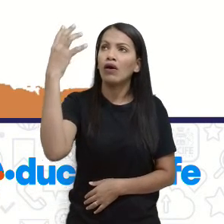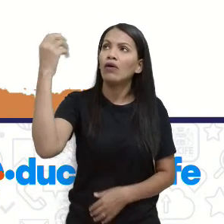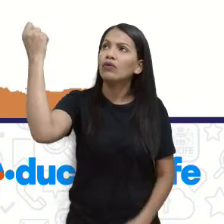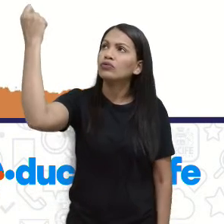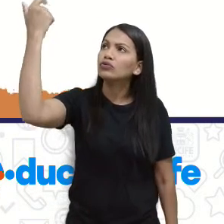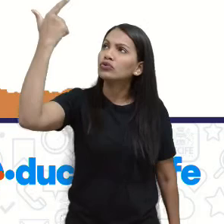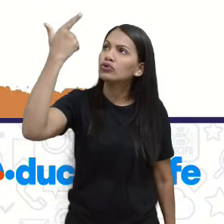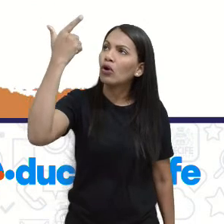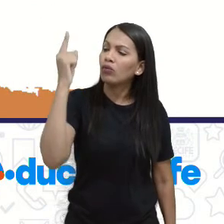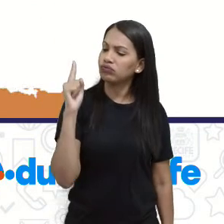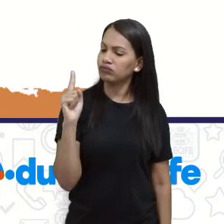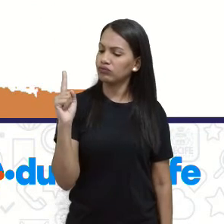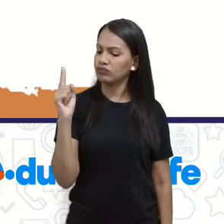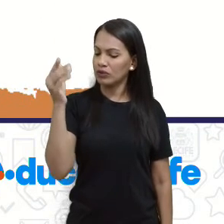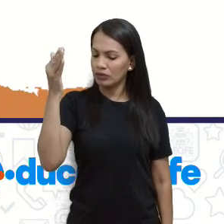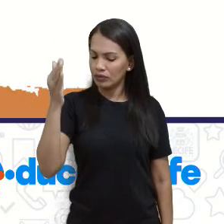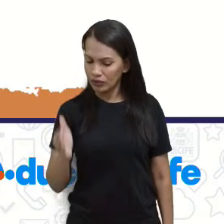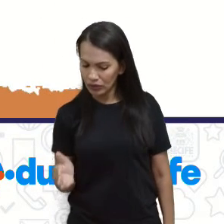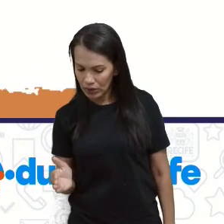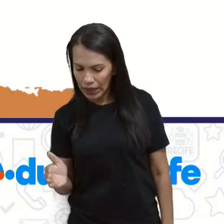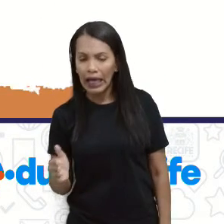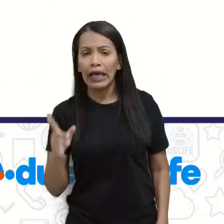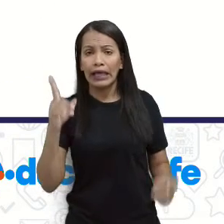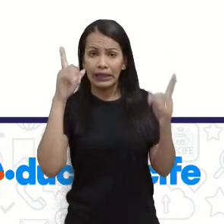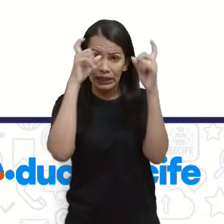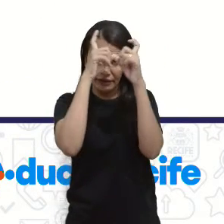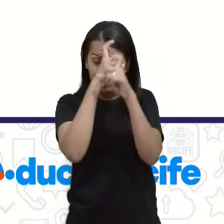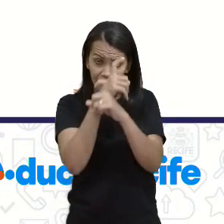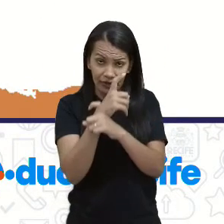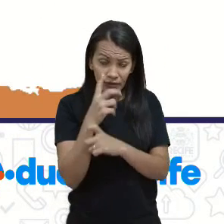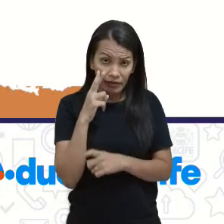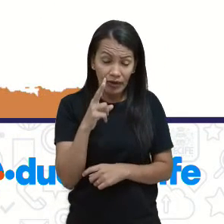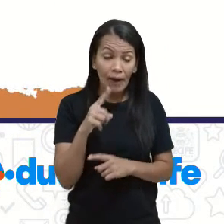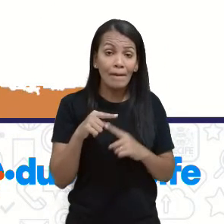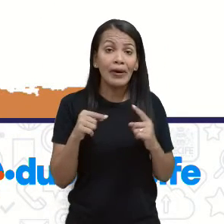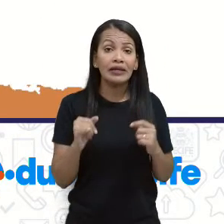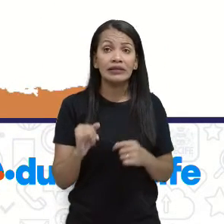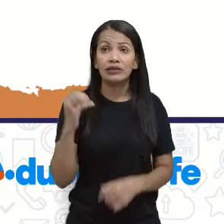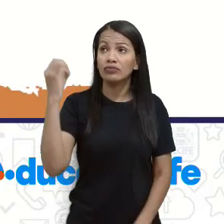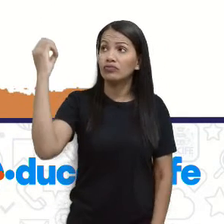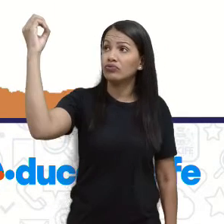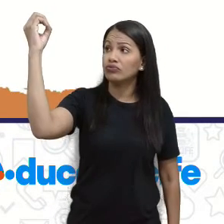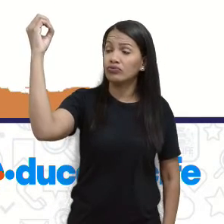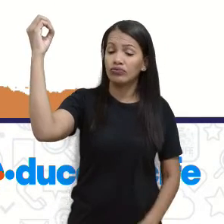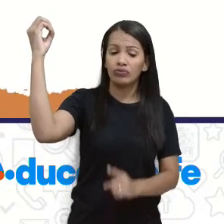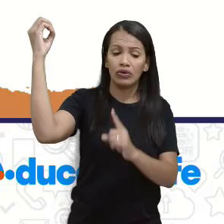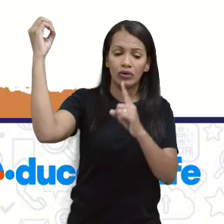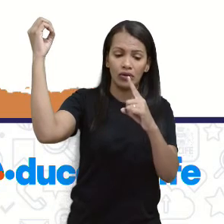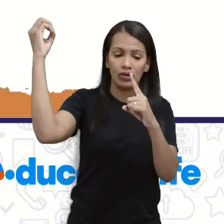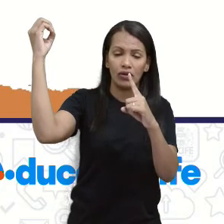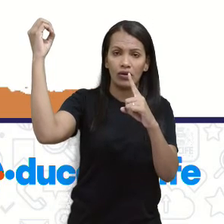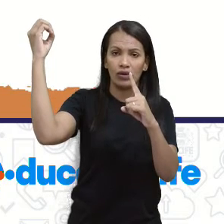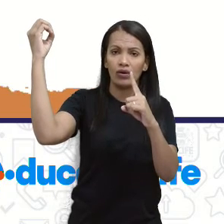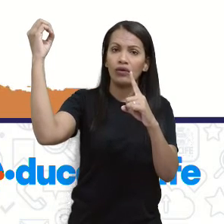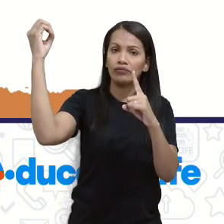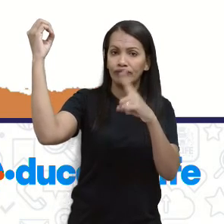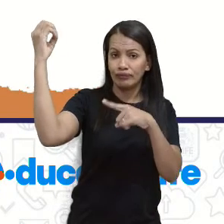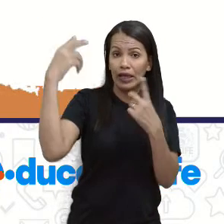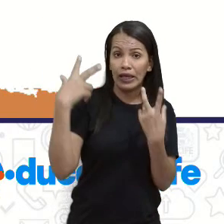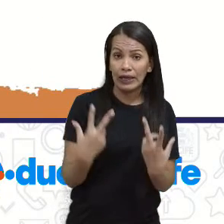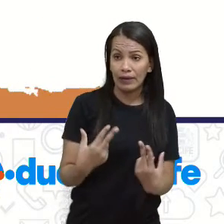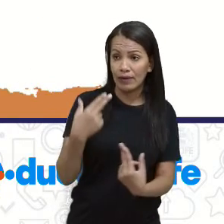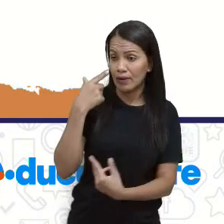sombra nenhuma, 90 graus, né? Fica lá bem, né? Não dá para ver quase nada. Mas se você botar aí inclinado um pouquinho, preste atenção,